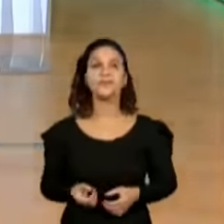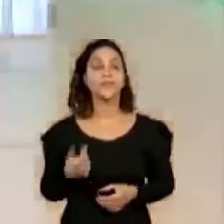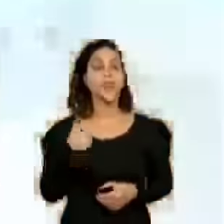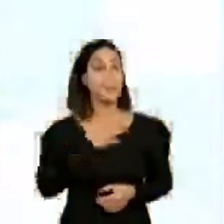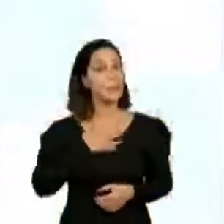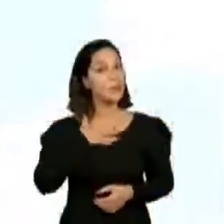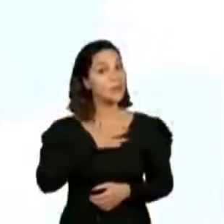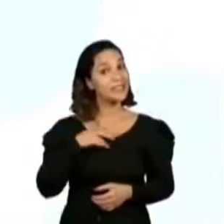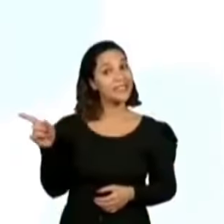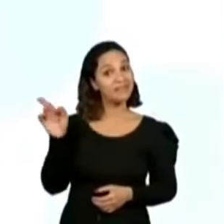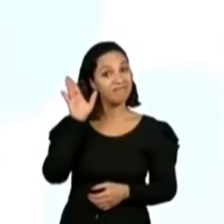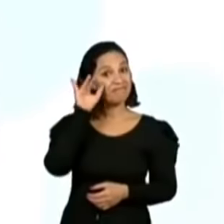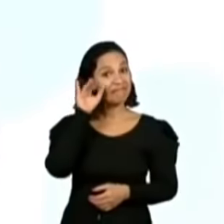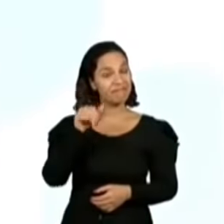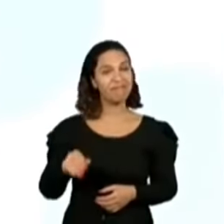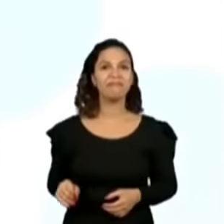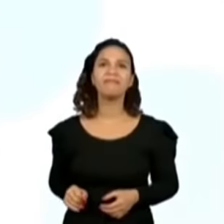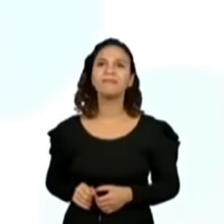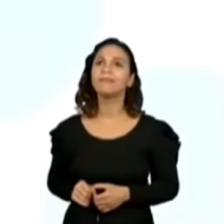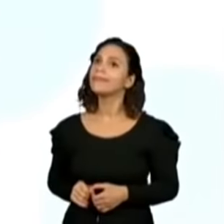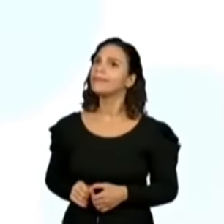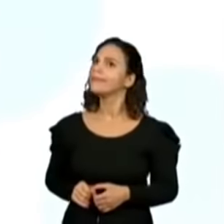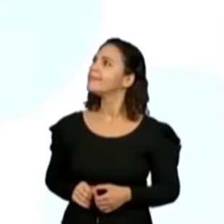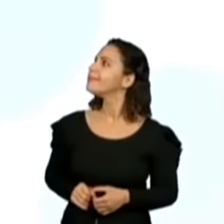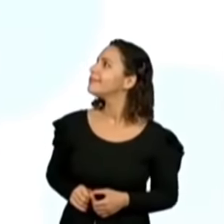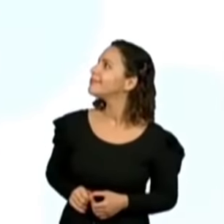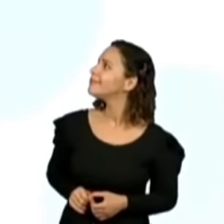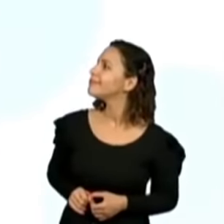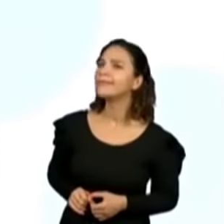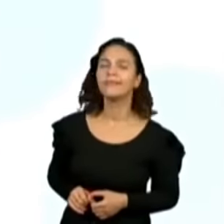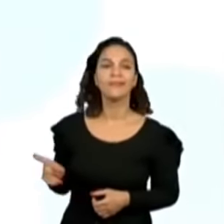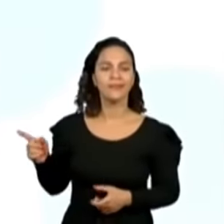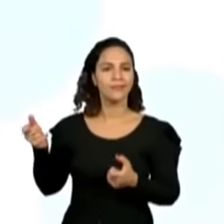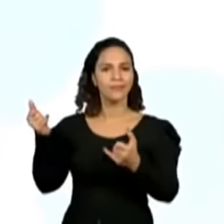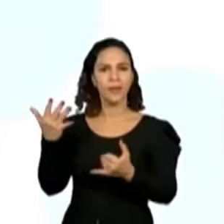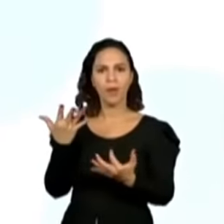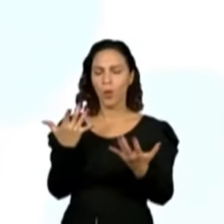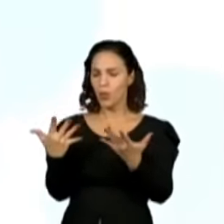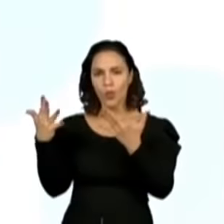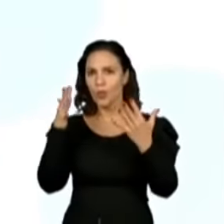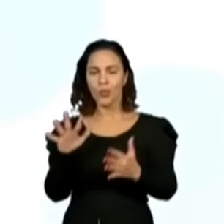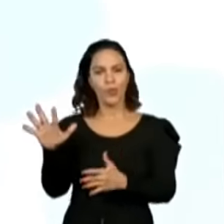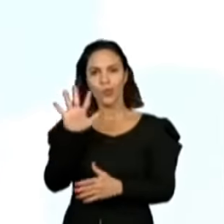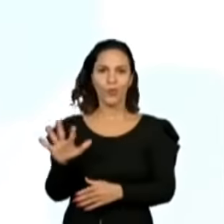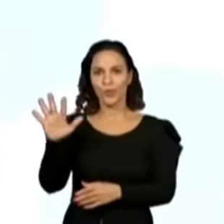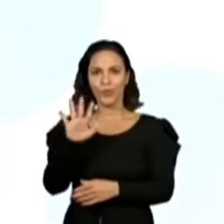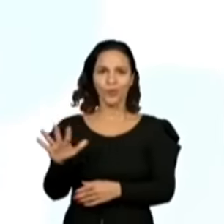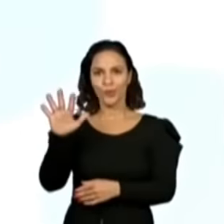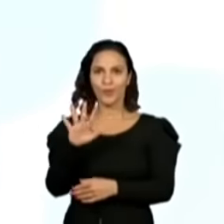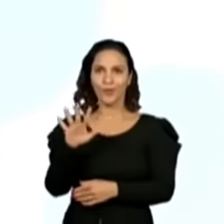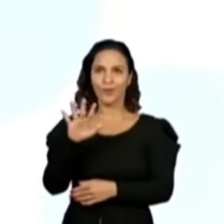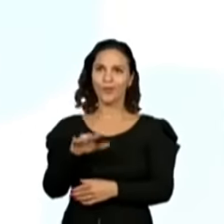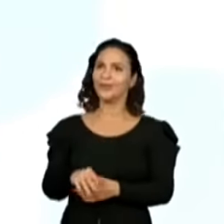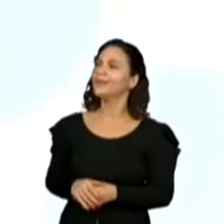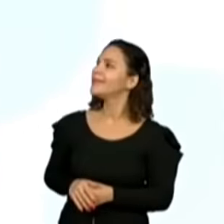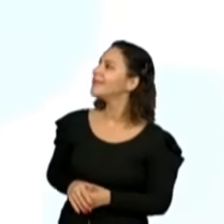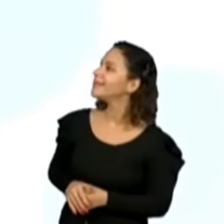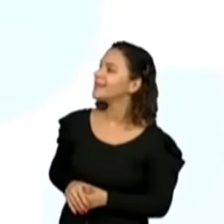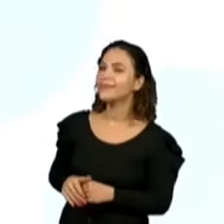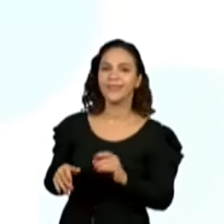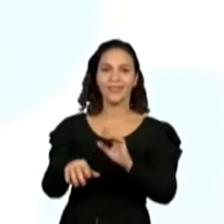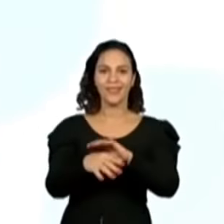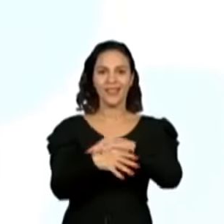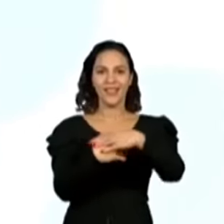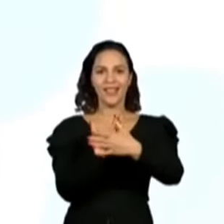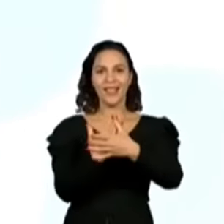estou gostando dessas informações aí. Nossa! É, enquanto você falava, uma mão acenou aí. Ou a estrutura óssea de uma